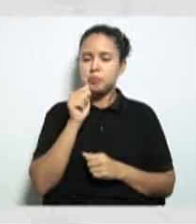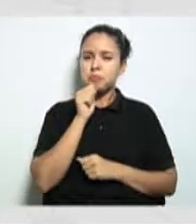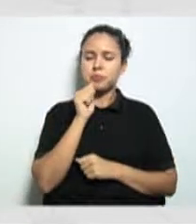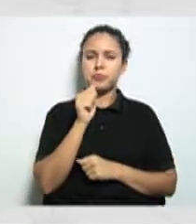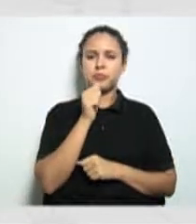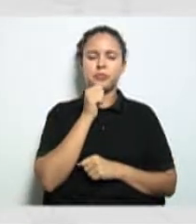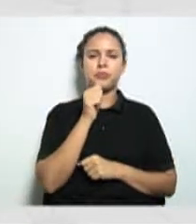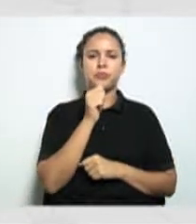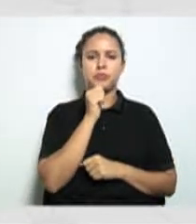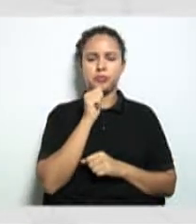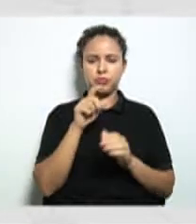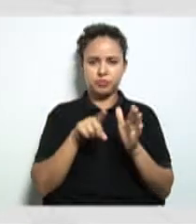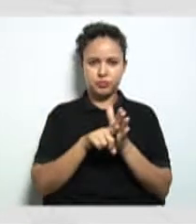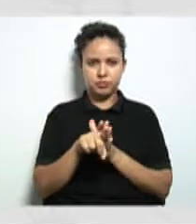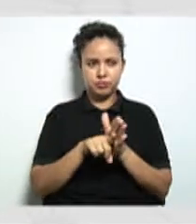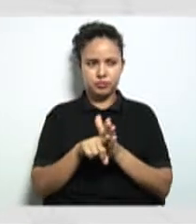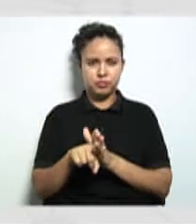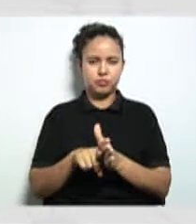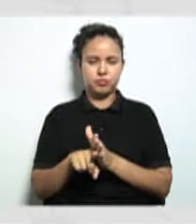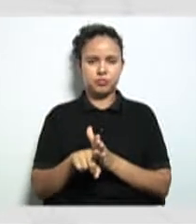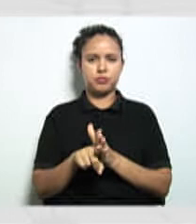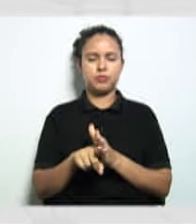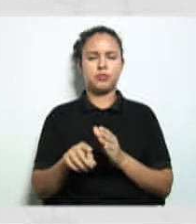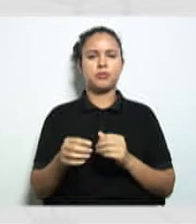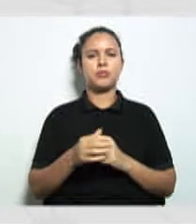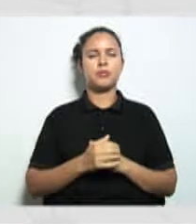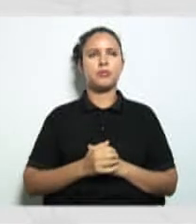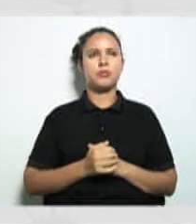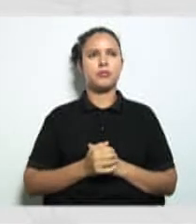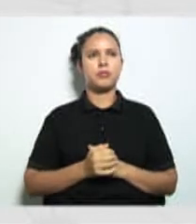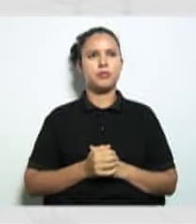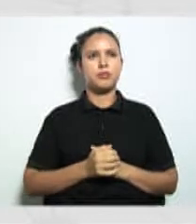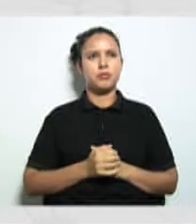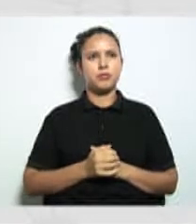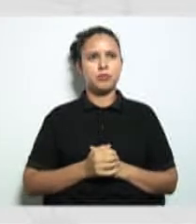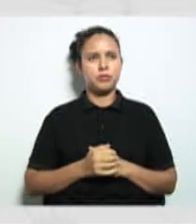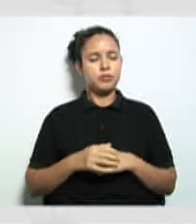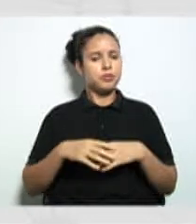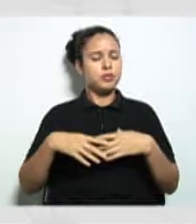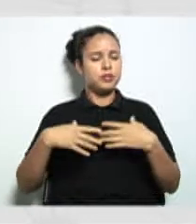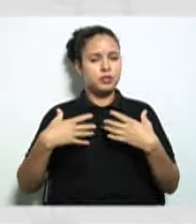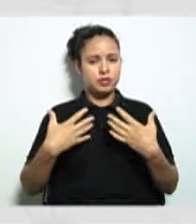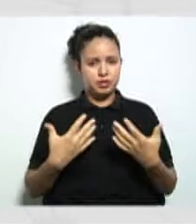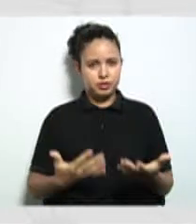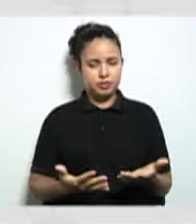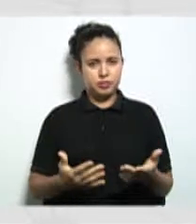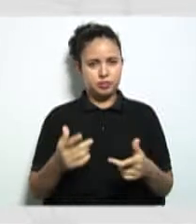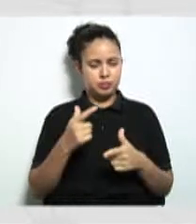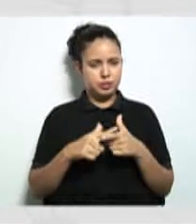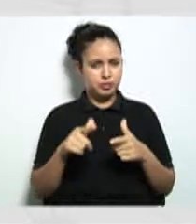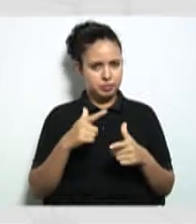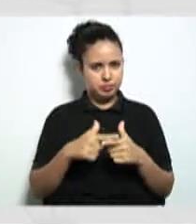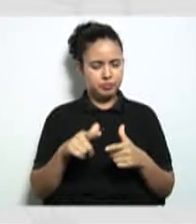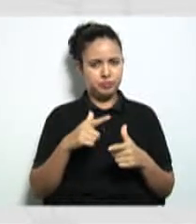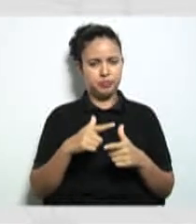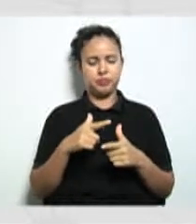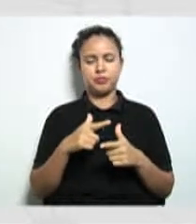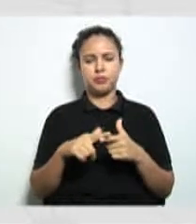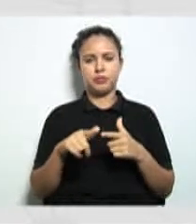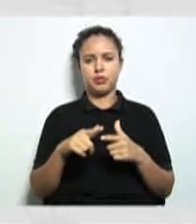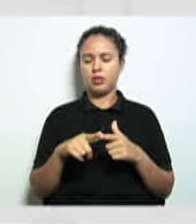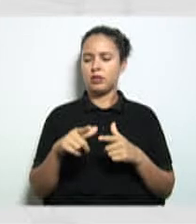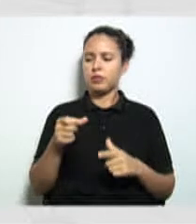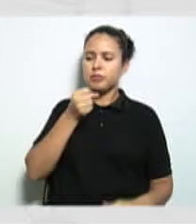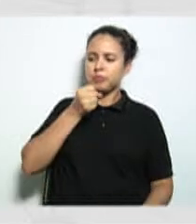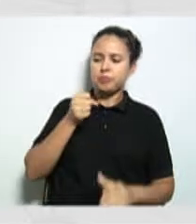de pesquisa. Então, o questionário não deve estar relacionado ao problema de